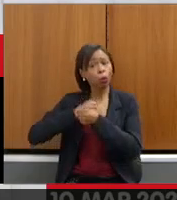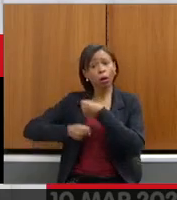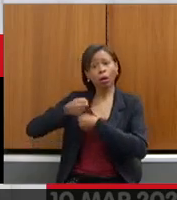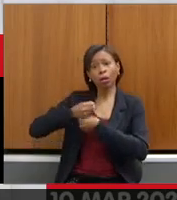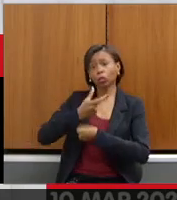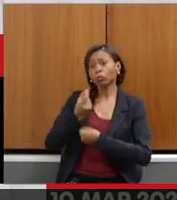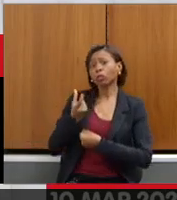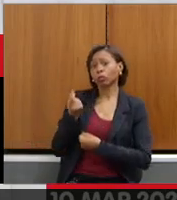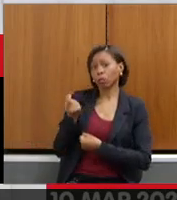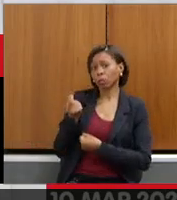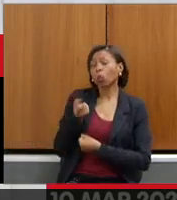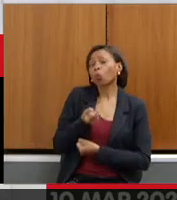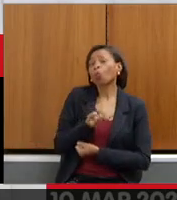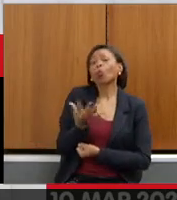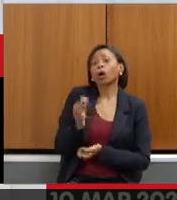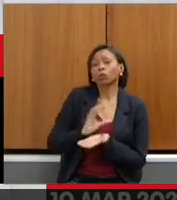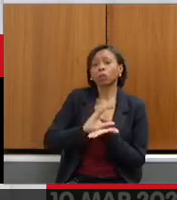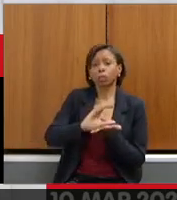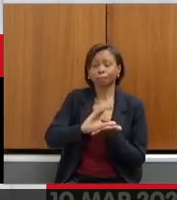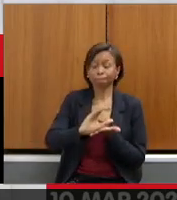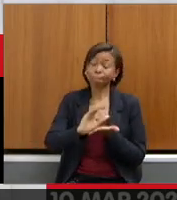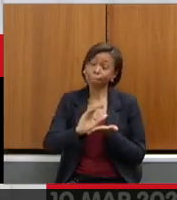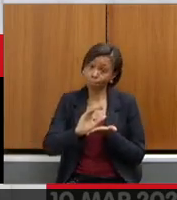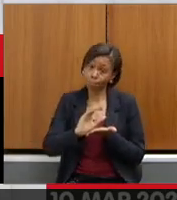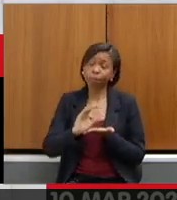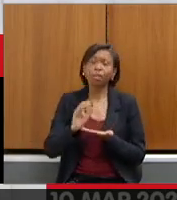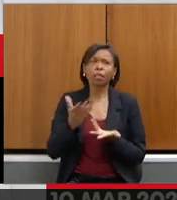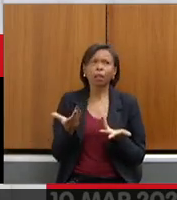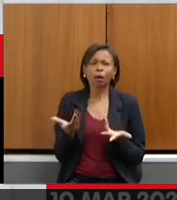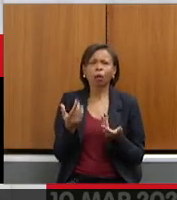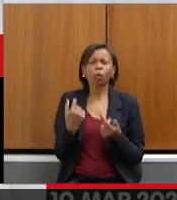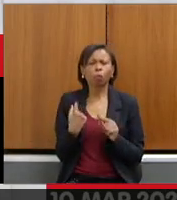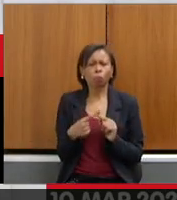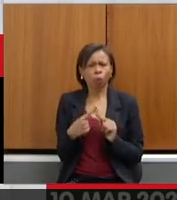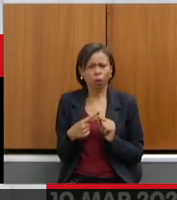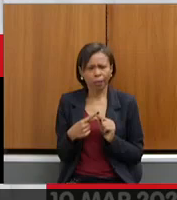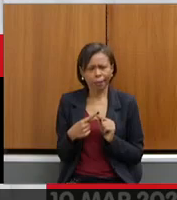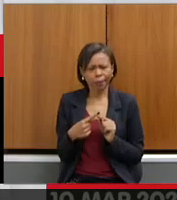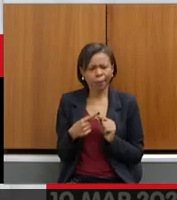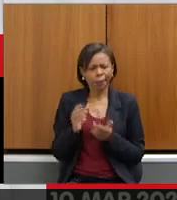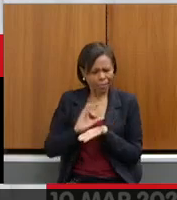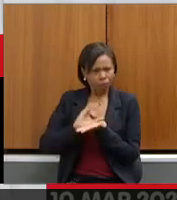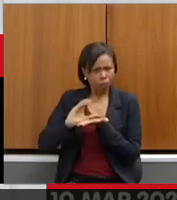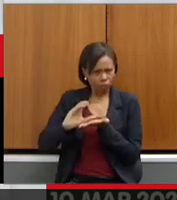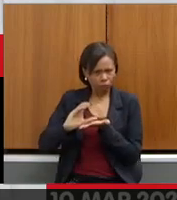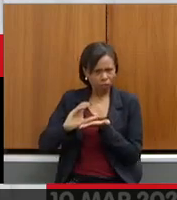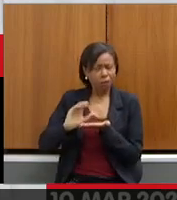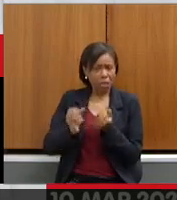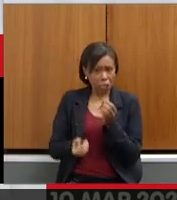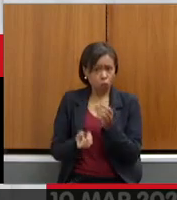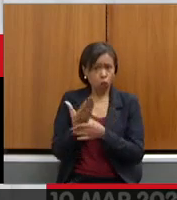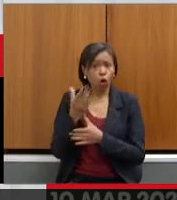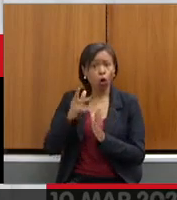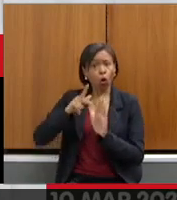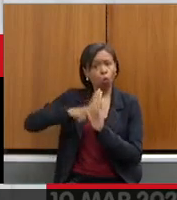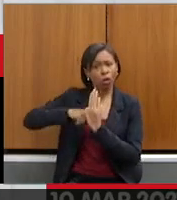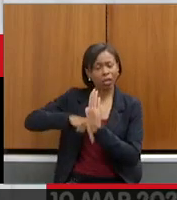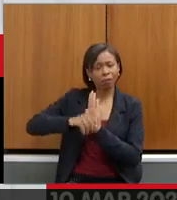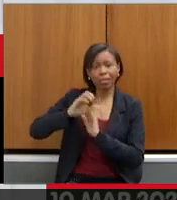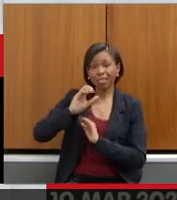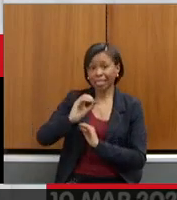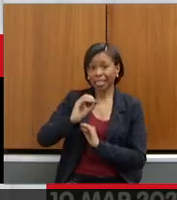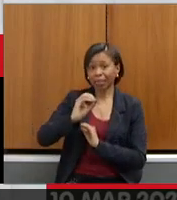passado a respeito de investimentos secretário foi feito o programa 026 de